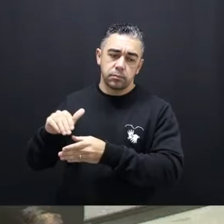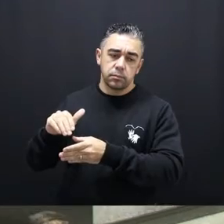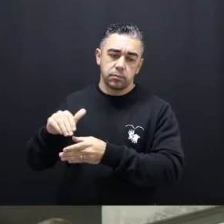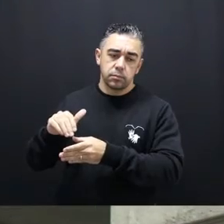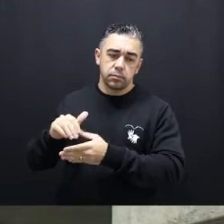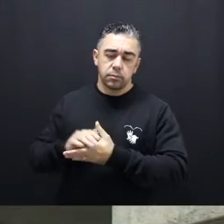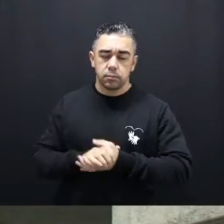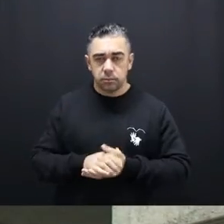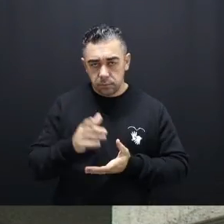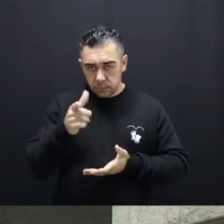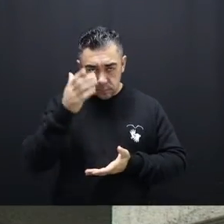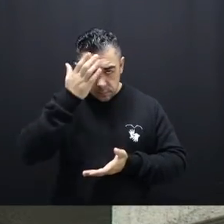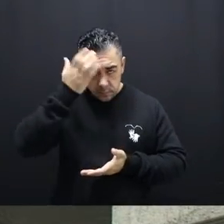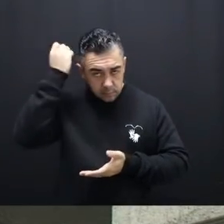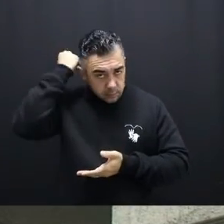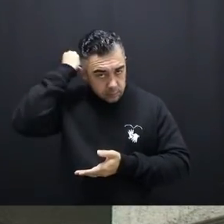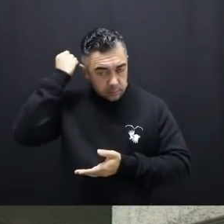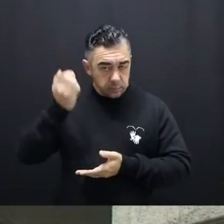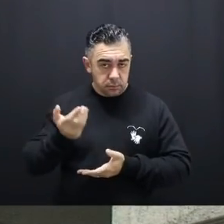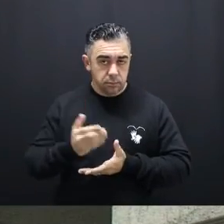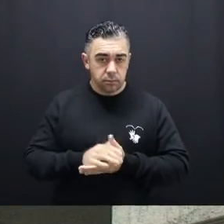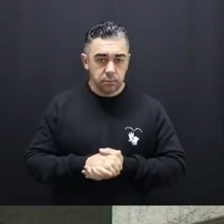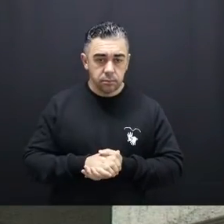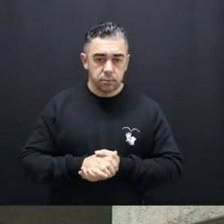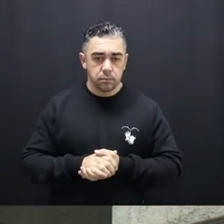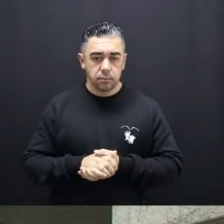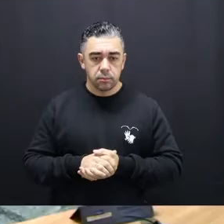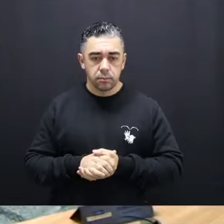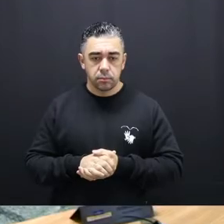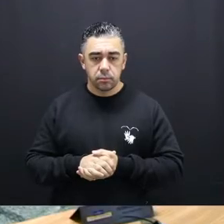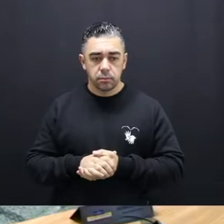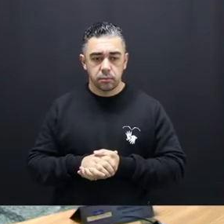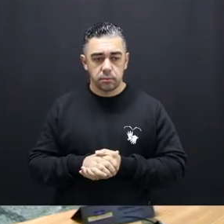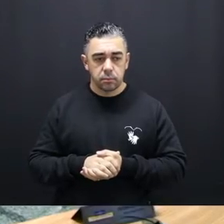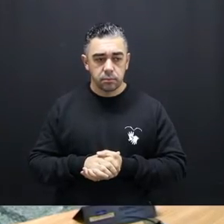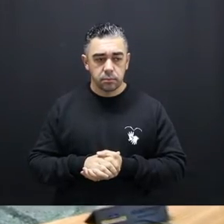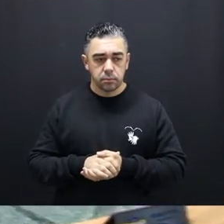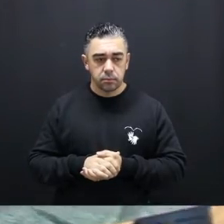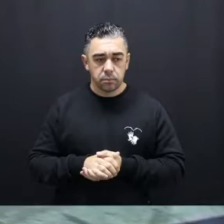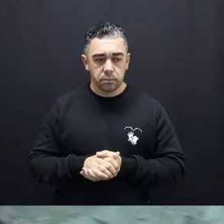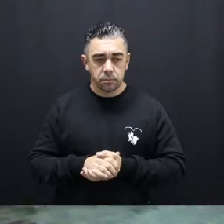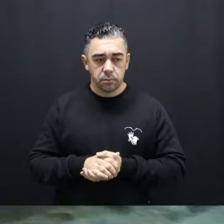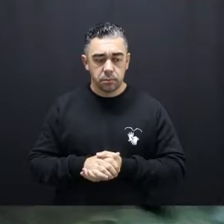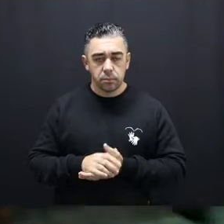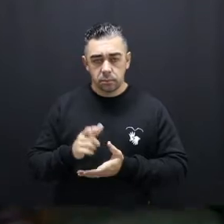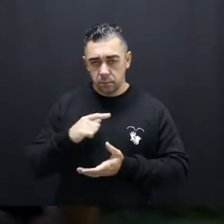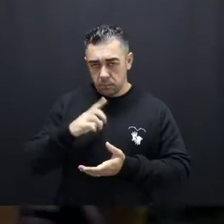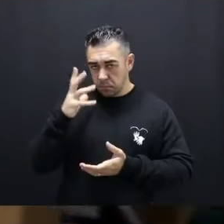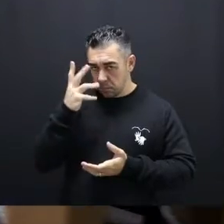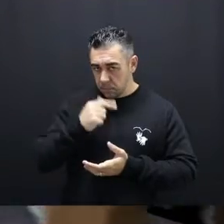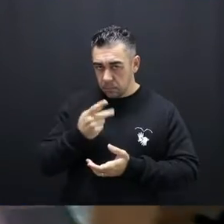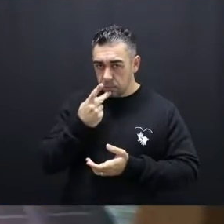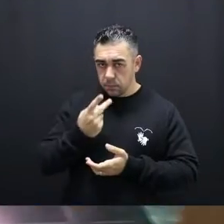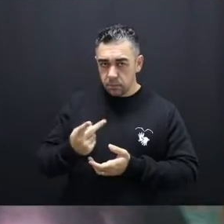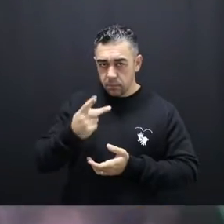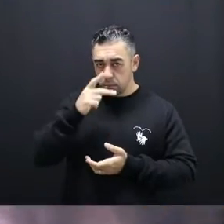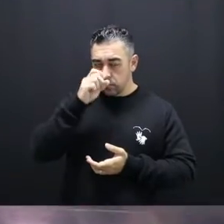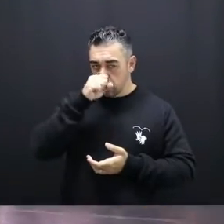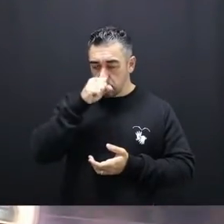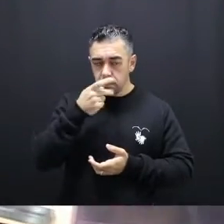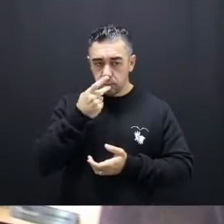a temperatura dos cabelos ai ai acha que é bonito meu olho falar isso aí o Fátima falar